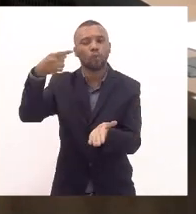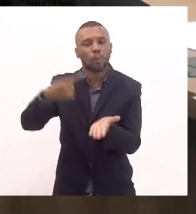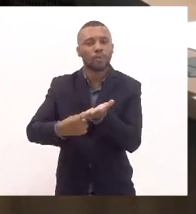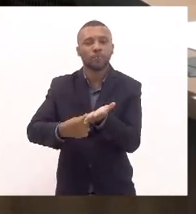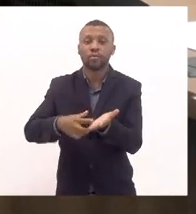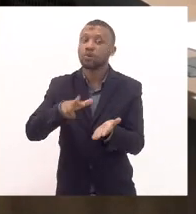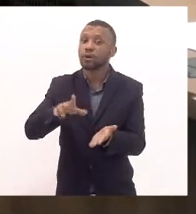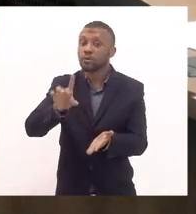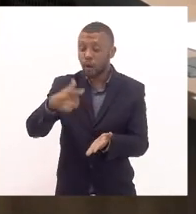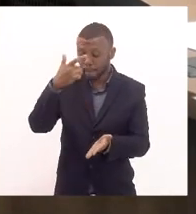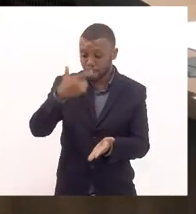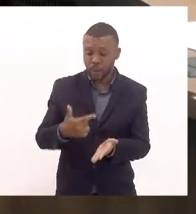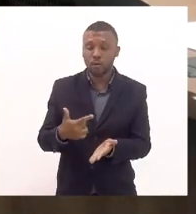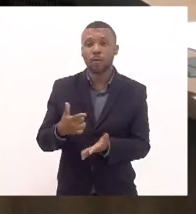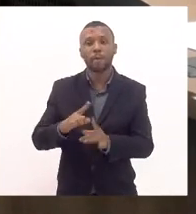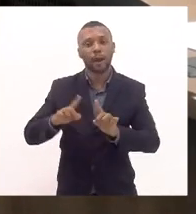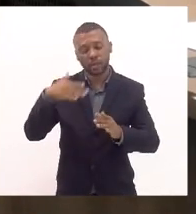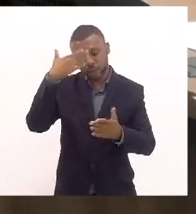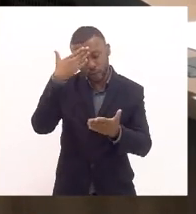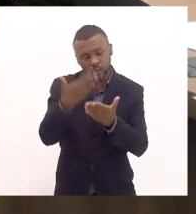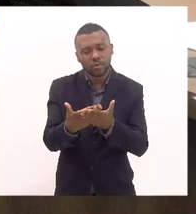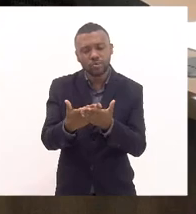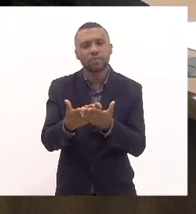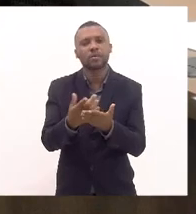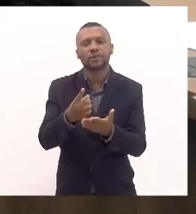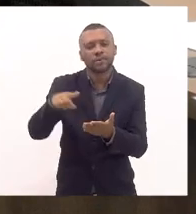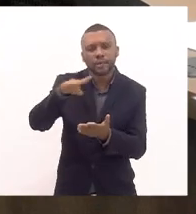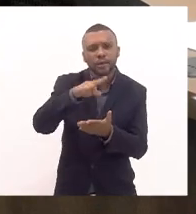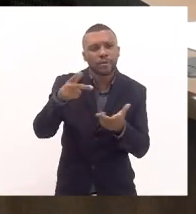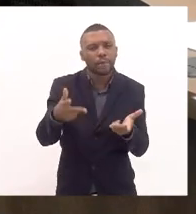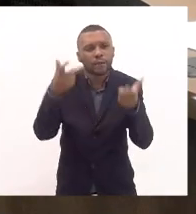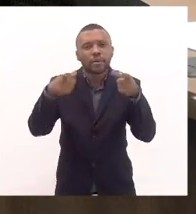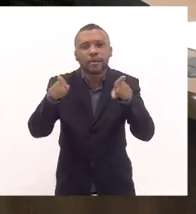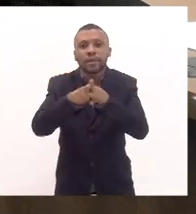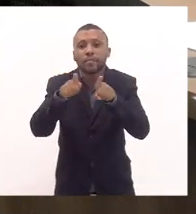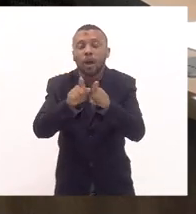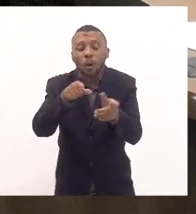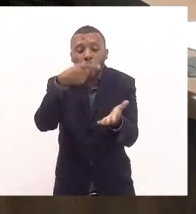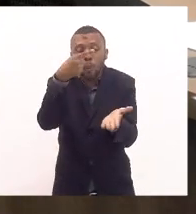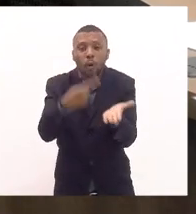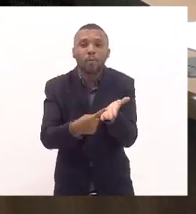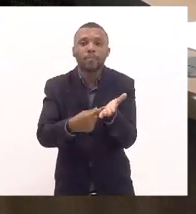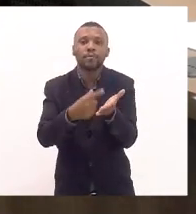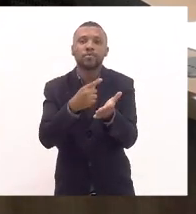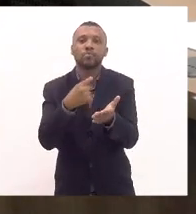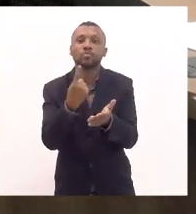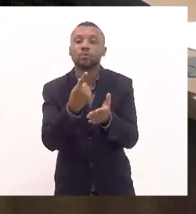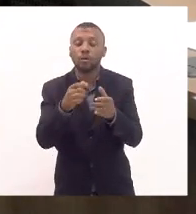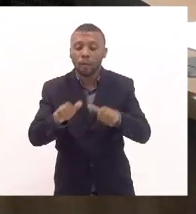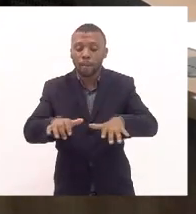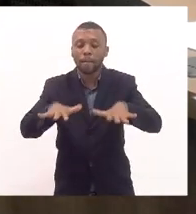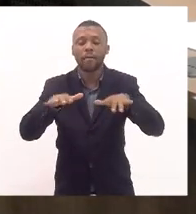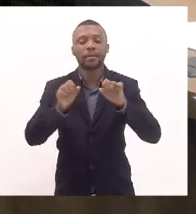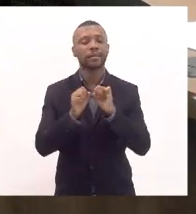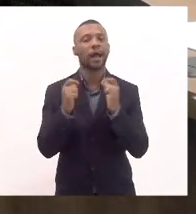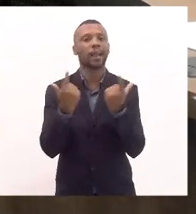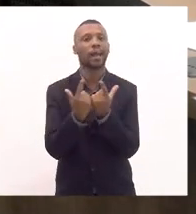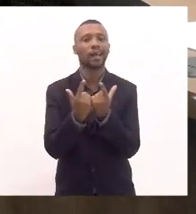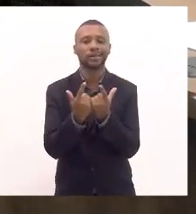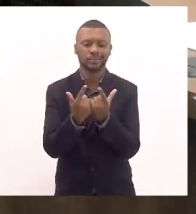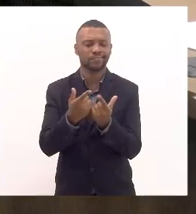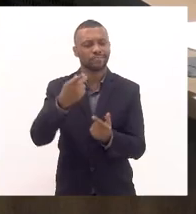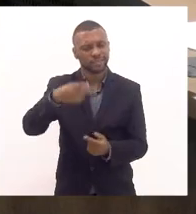só do deputado Anderson Moraes mas creio que vocês viram que também é um comprometimento do Parlamento